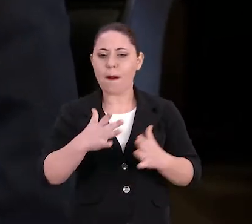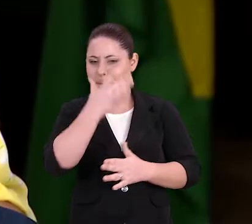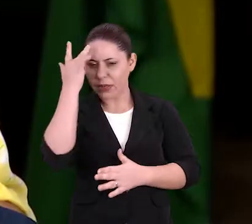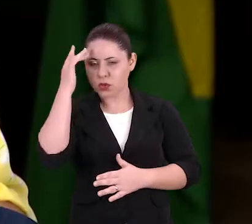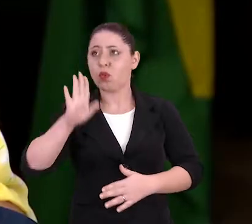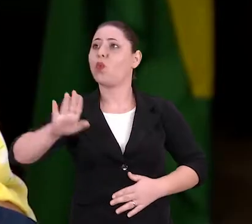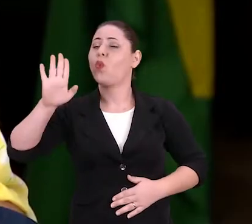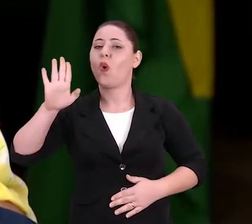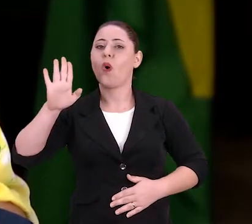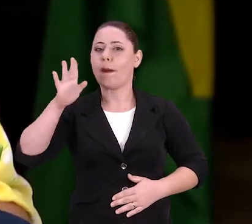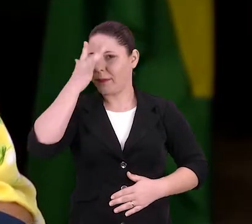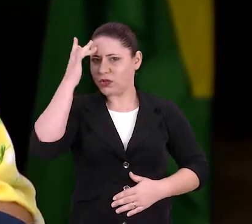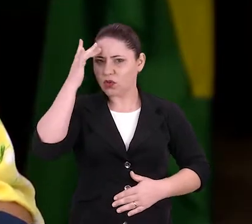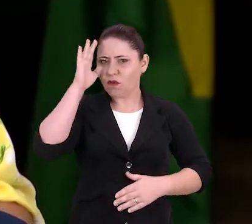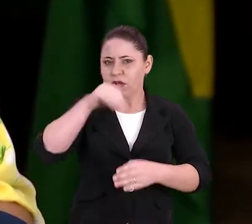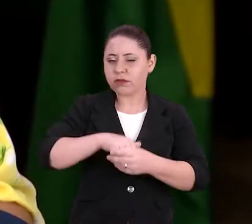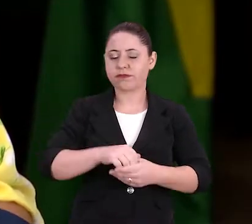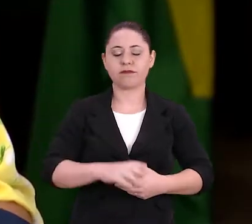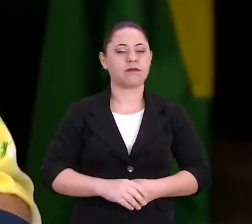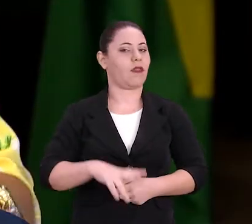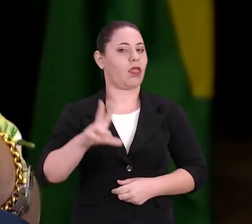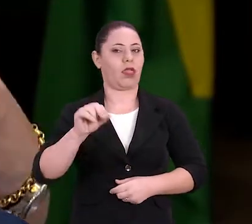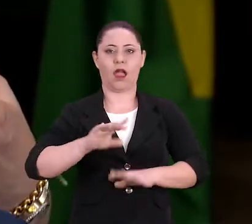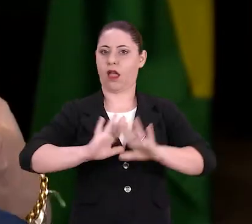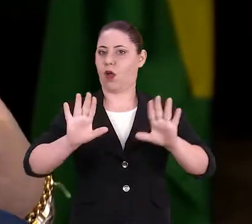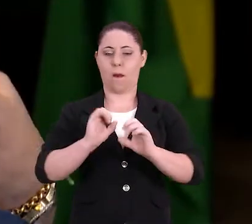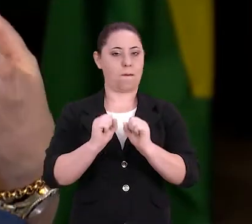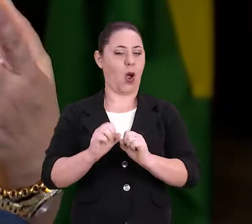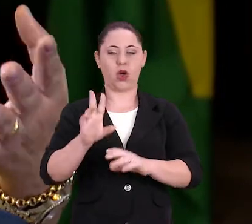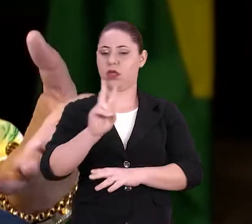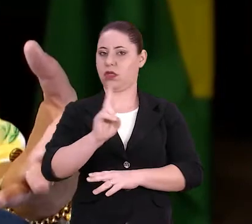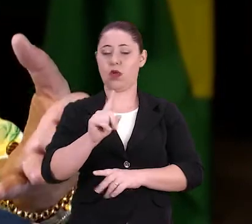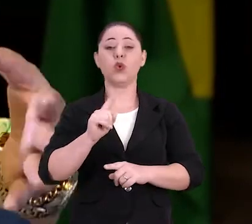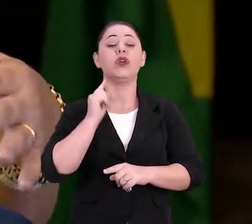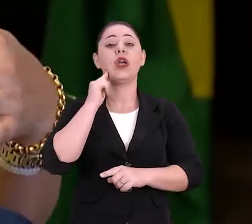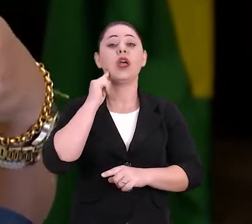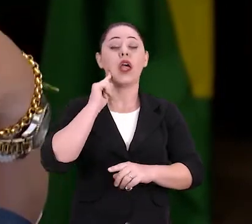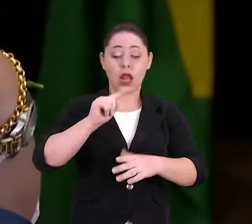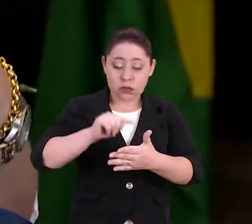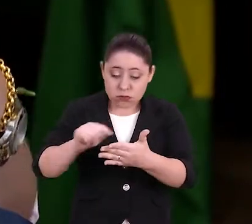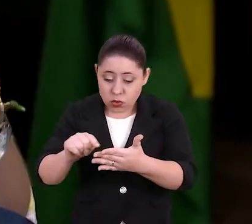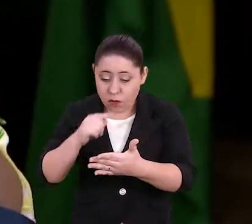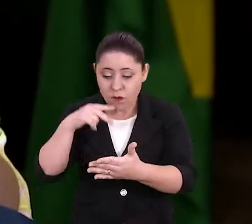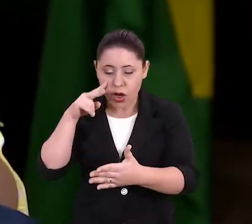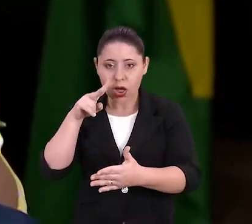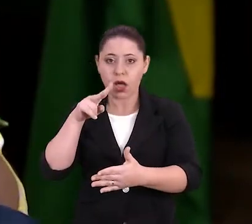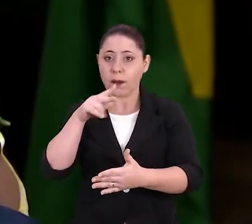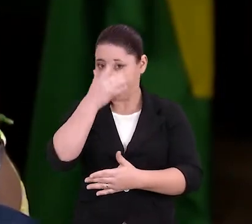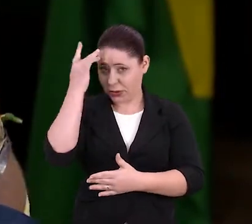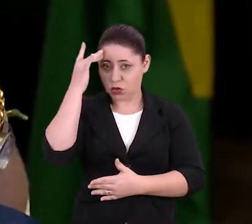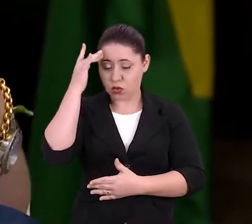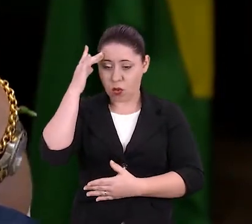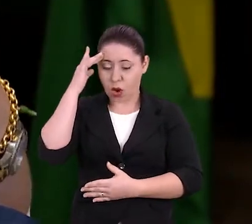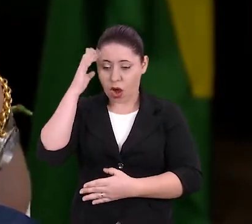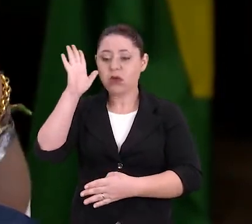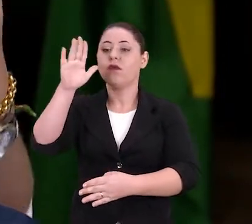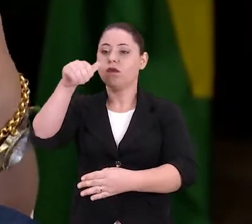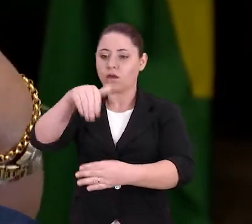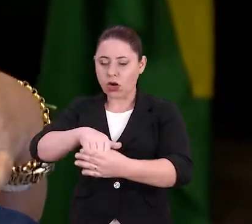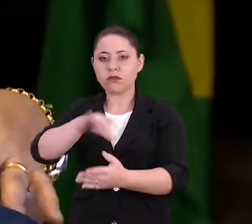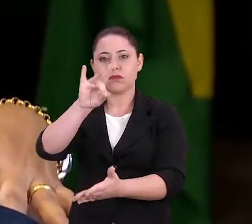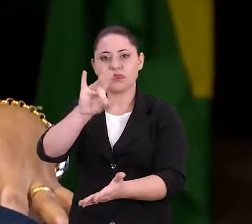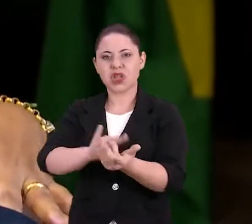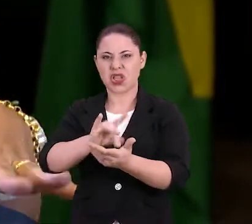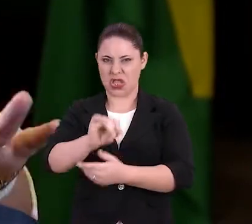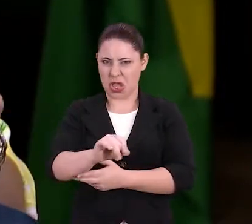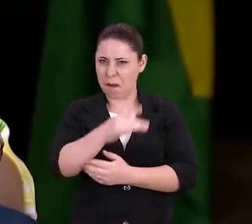votou? Não, isso não é possível. O que a urna eletrônica identifica é que o eleitor votou, mas em quem